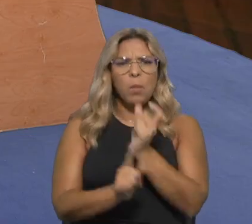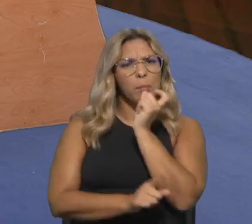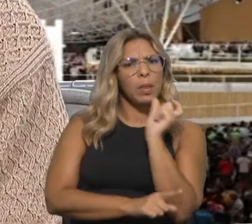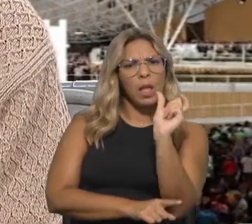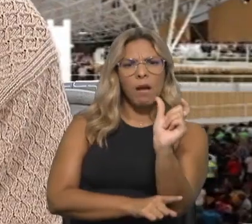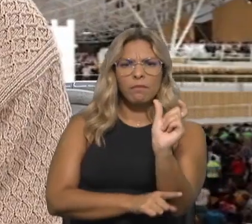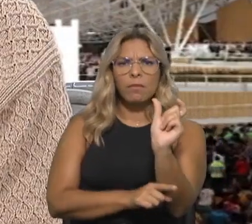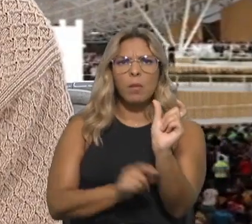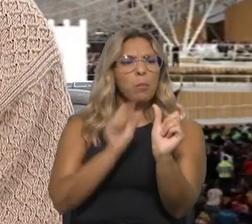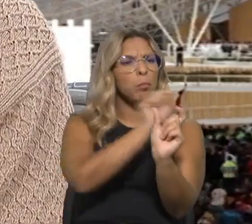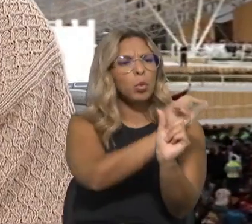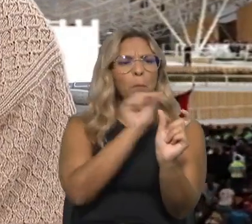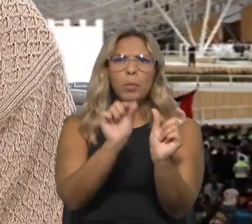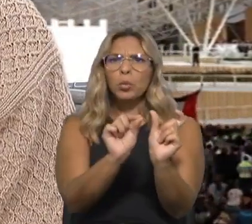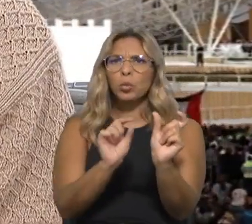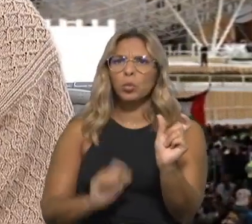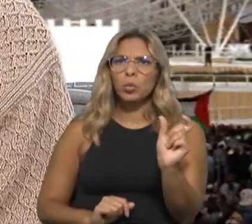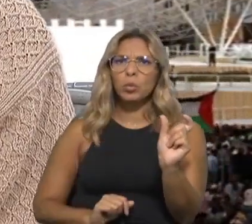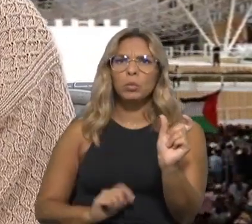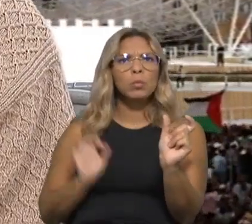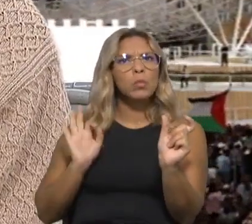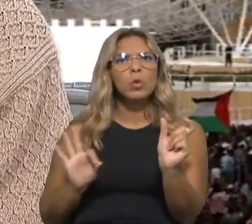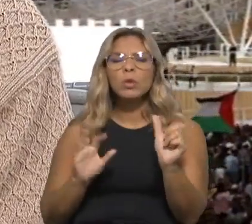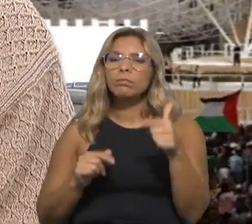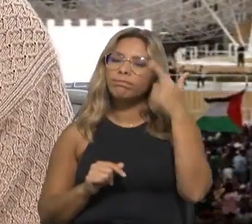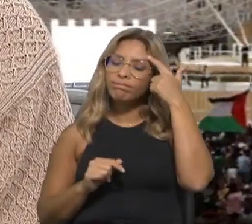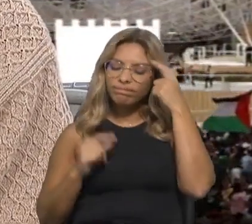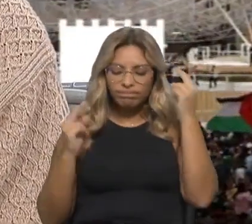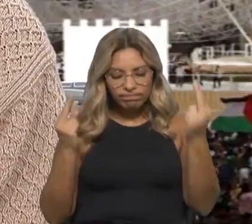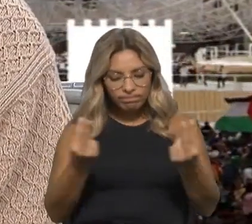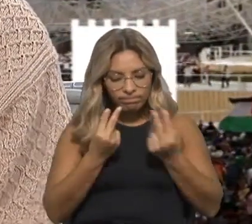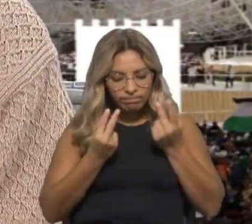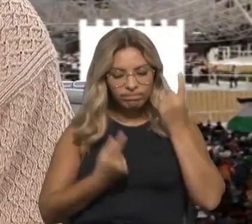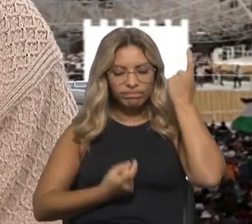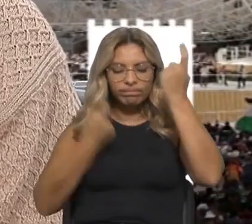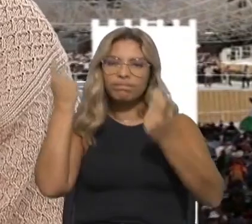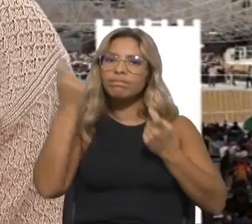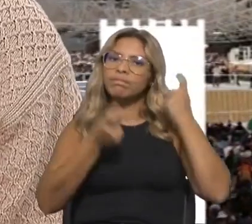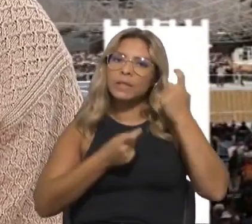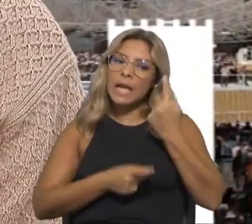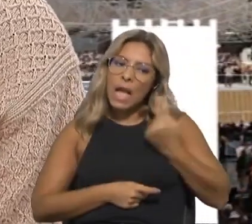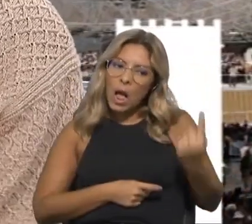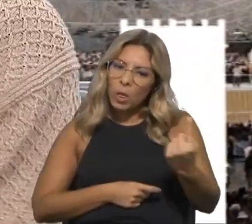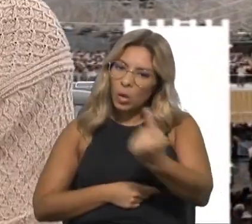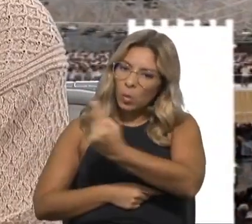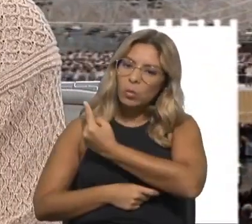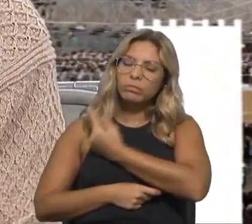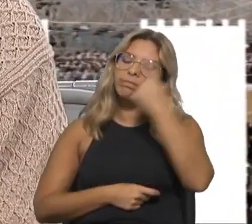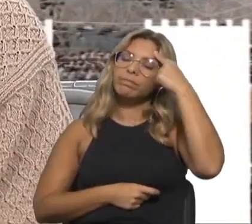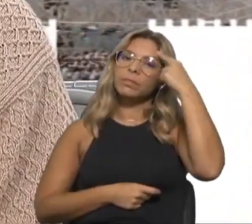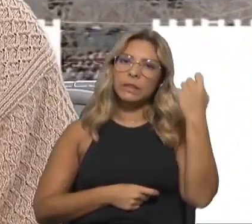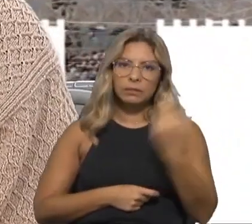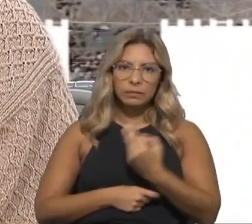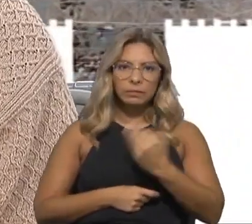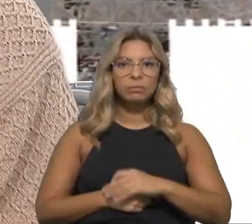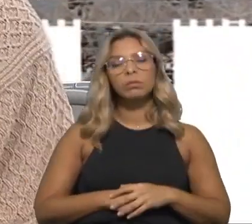dois pontos finais mas é Sobretudo o convite à reflexão e ao aprofundamento de cada um E então o senti da